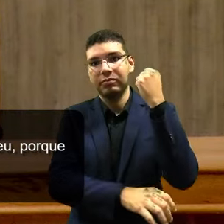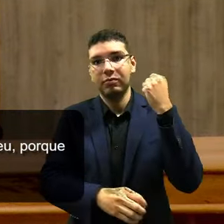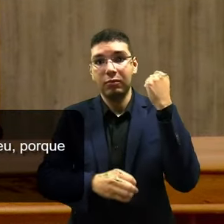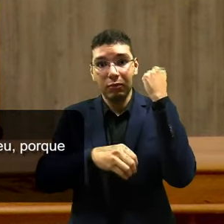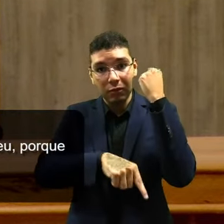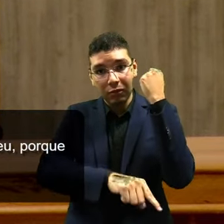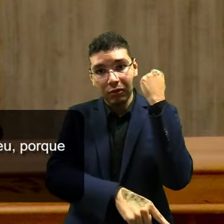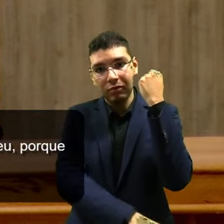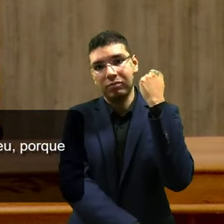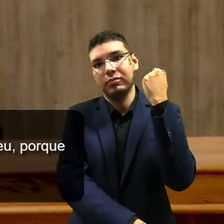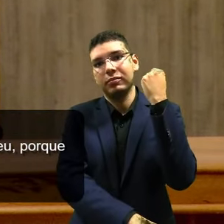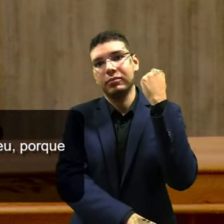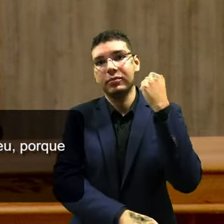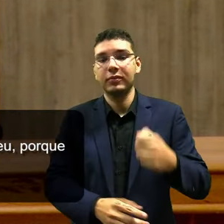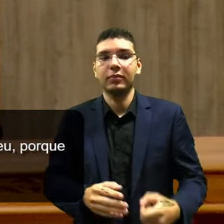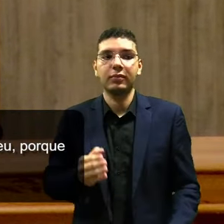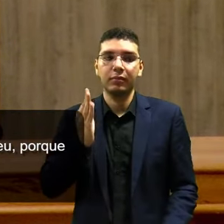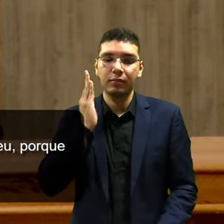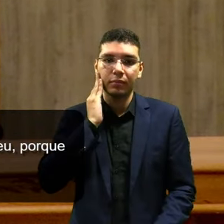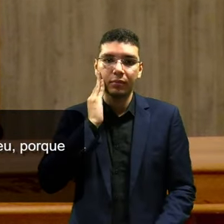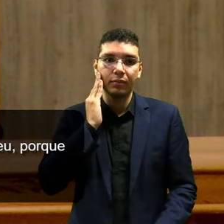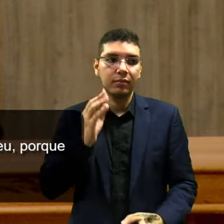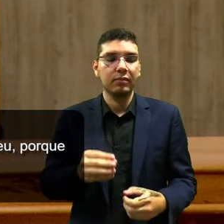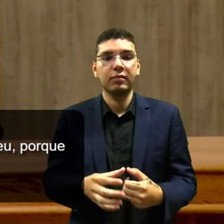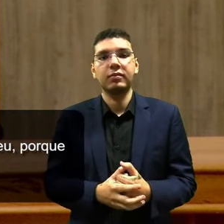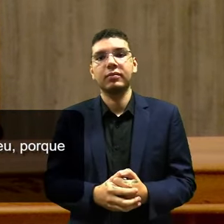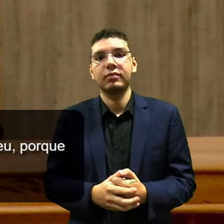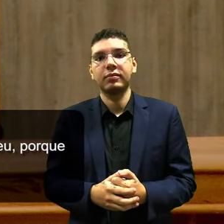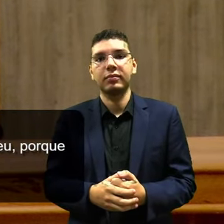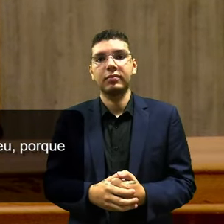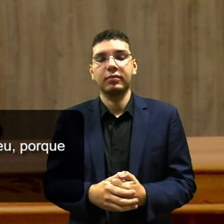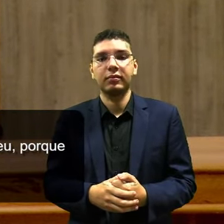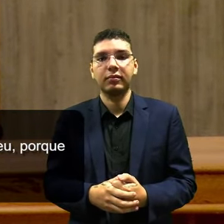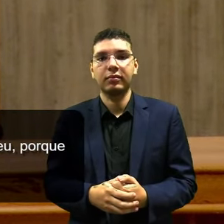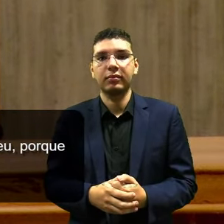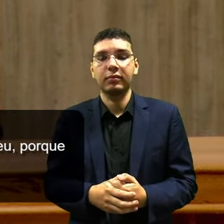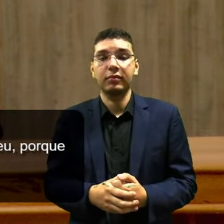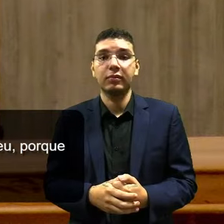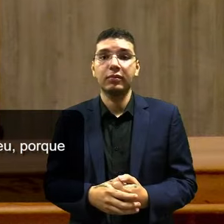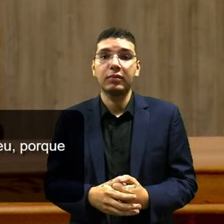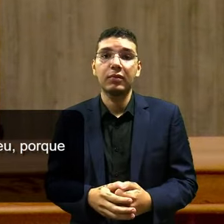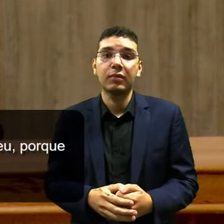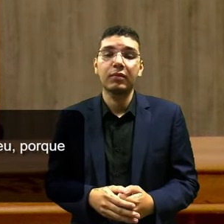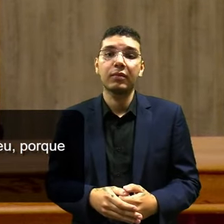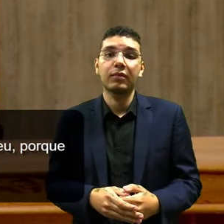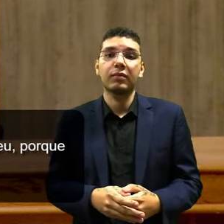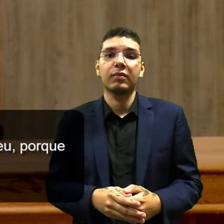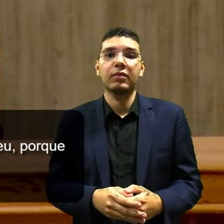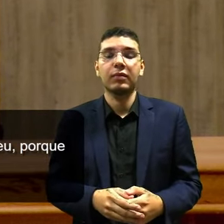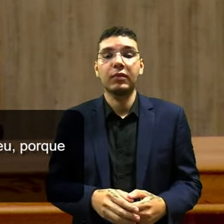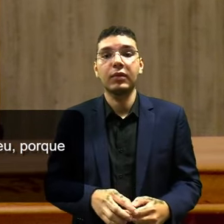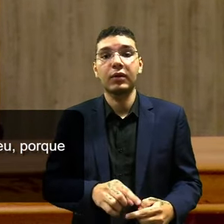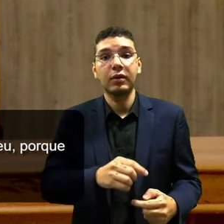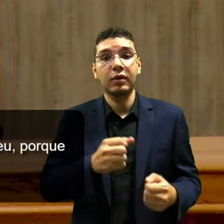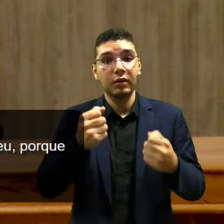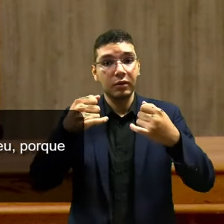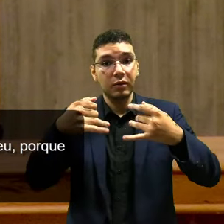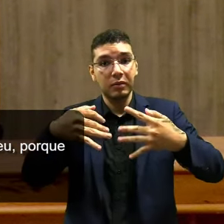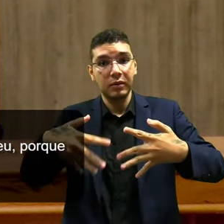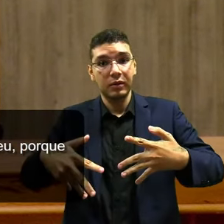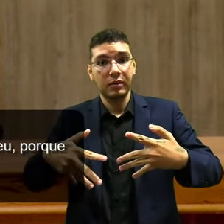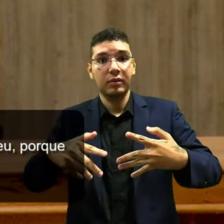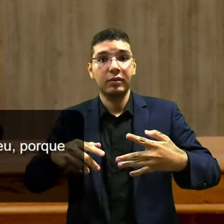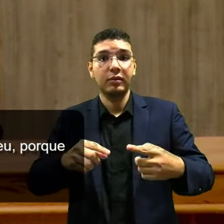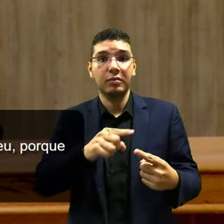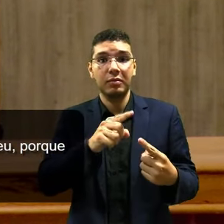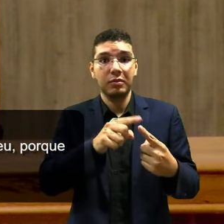colocar Terra Funda Ok você vai ver que um diz assim aonde não havia Terra bastante e o